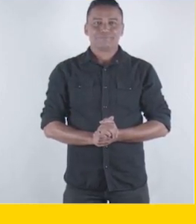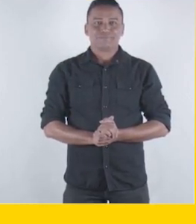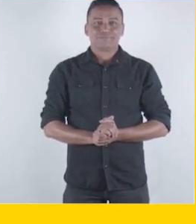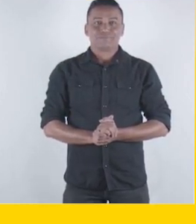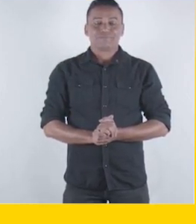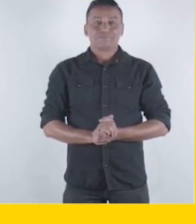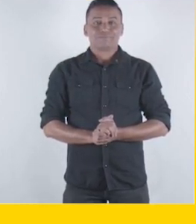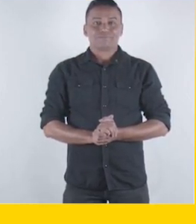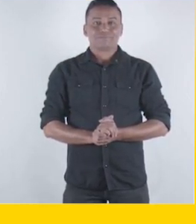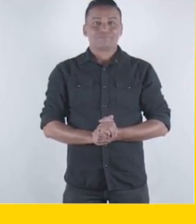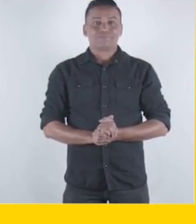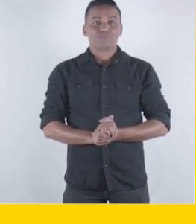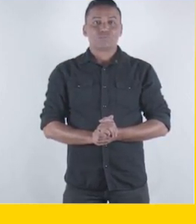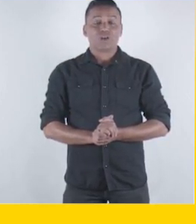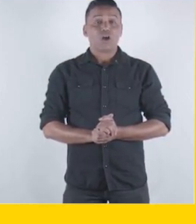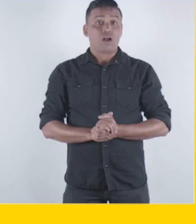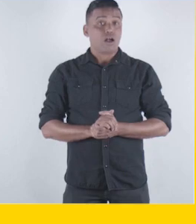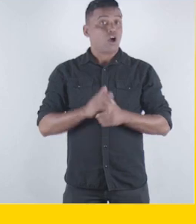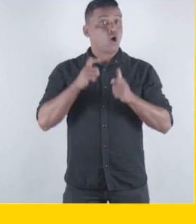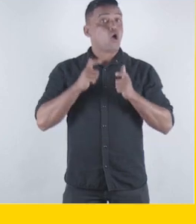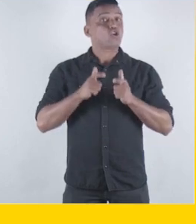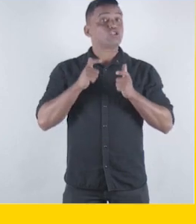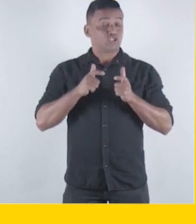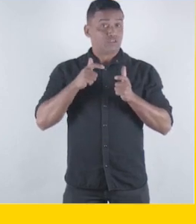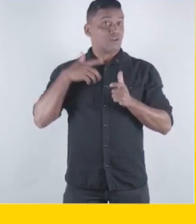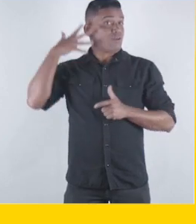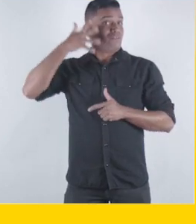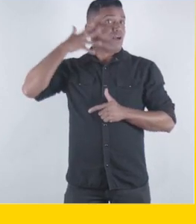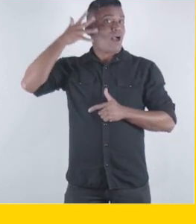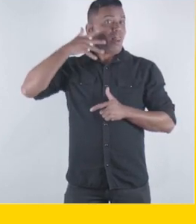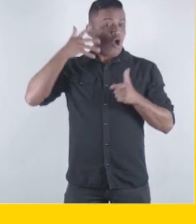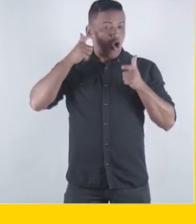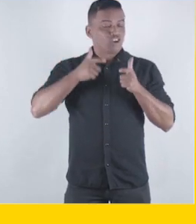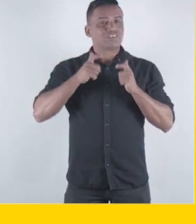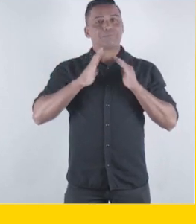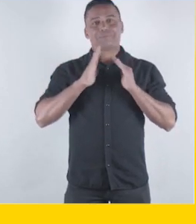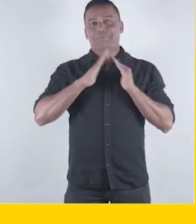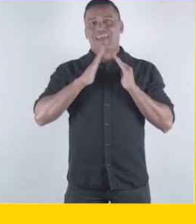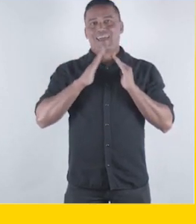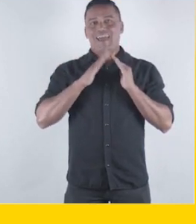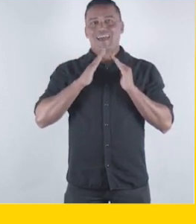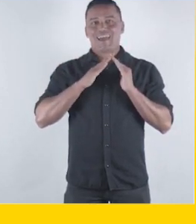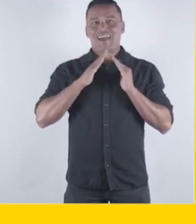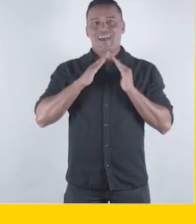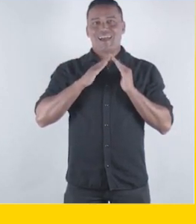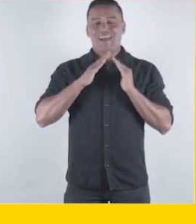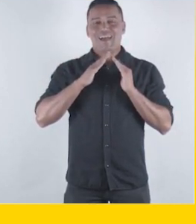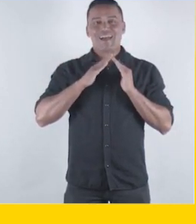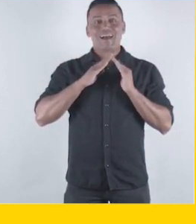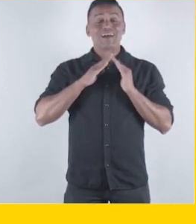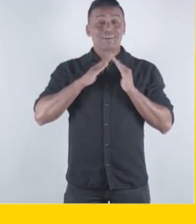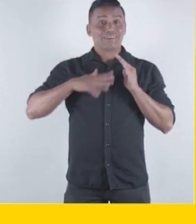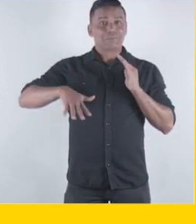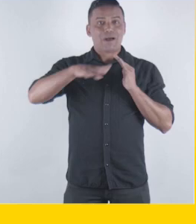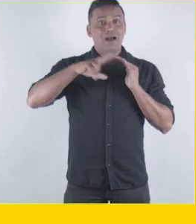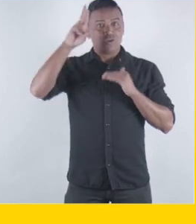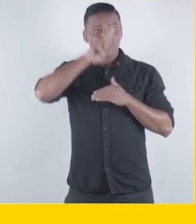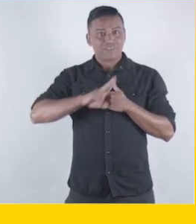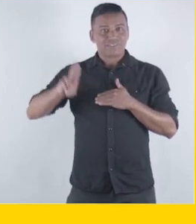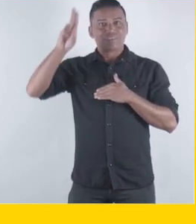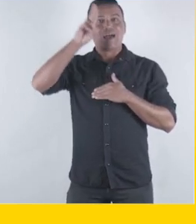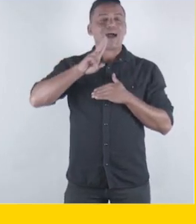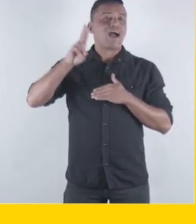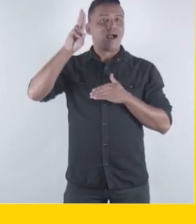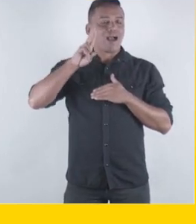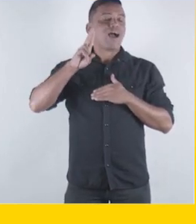Estou a falar a partir da minha própria casa, no bairro universitário da Universidade Eduardo Mondlane,